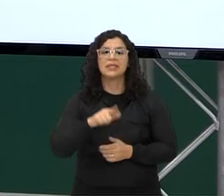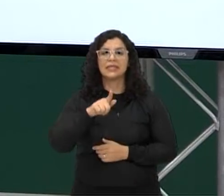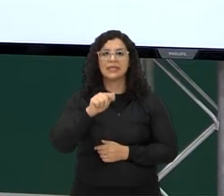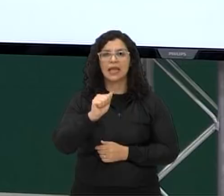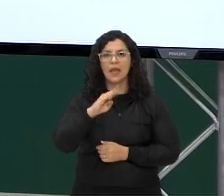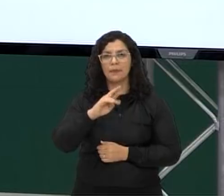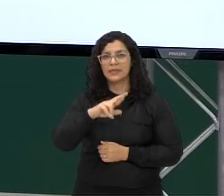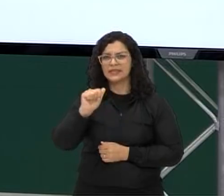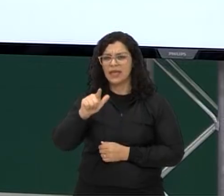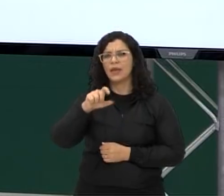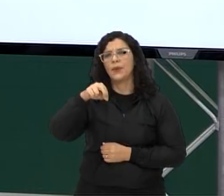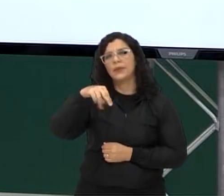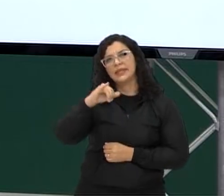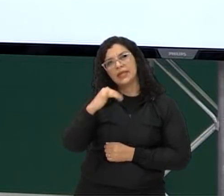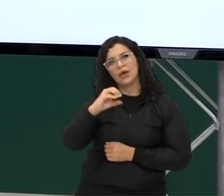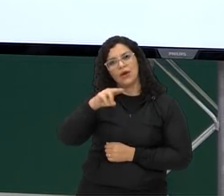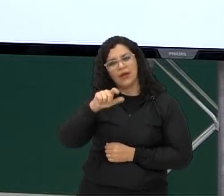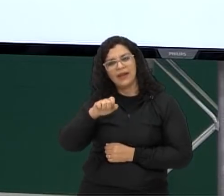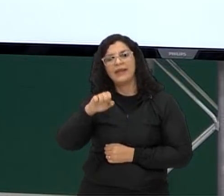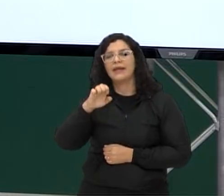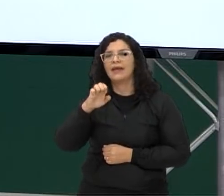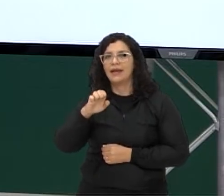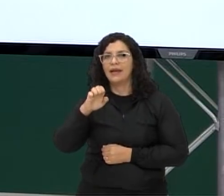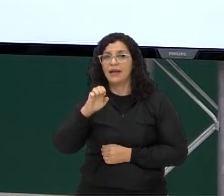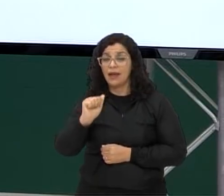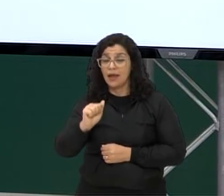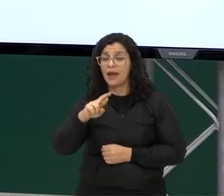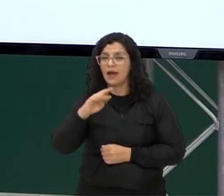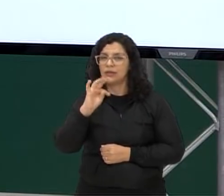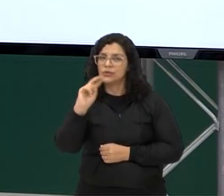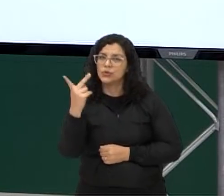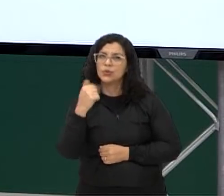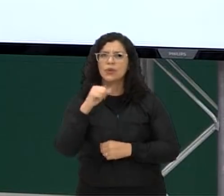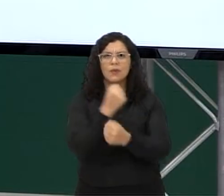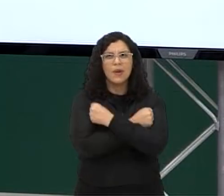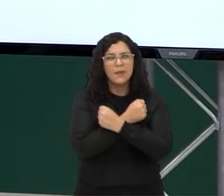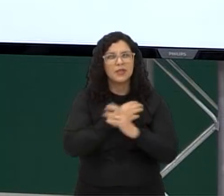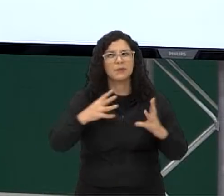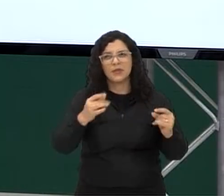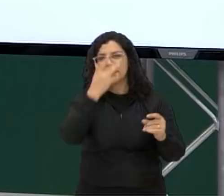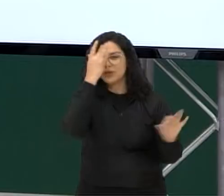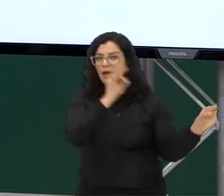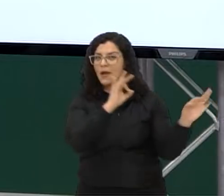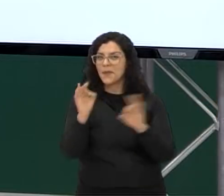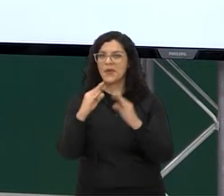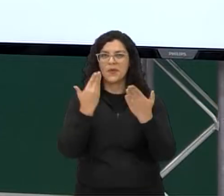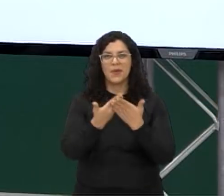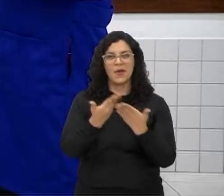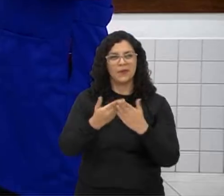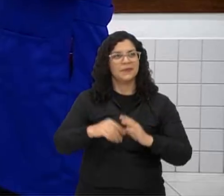a Nicole e o Arthur, mandando um abraço para todo mundo que está ligadinho na aula Paraná.